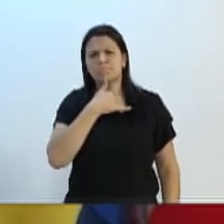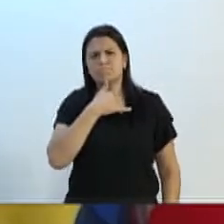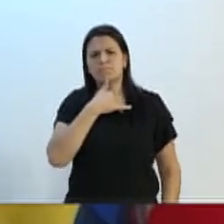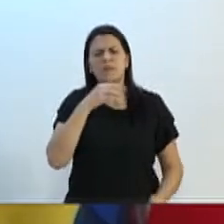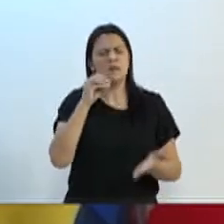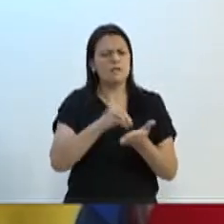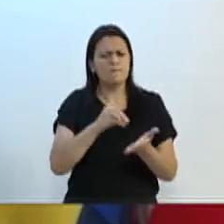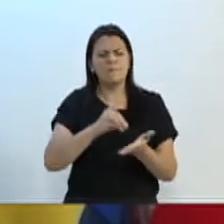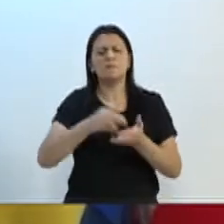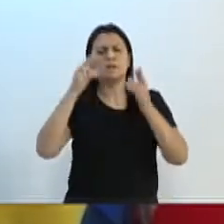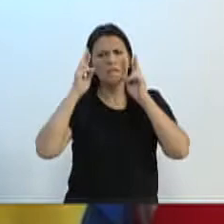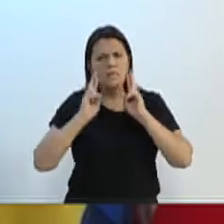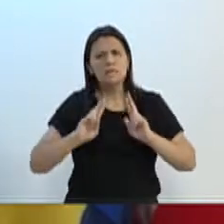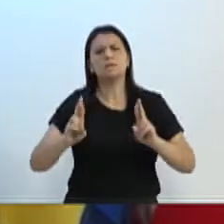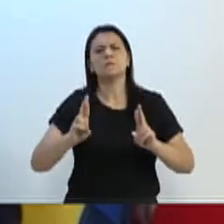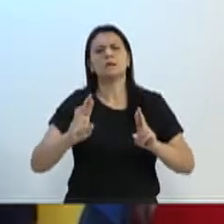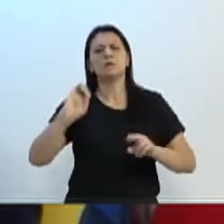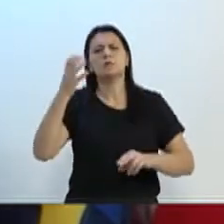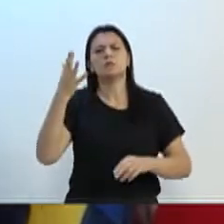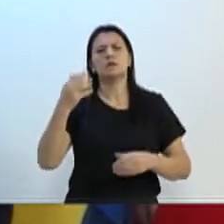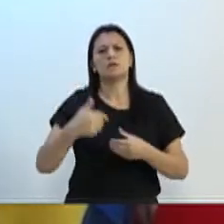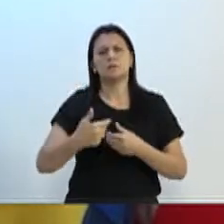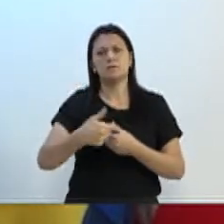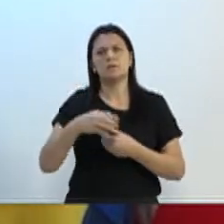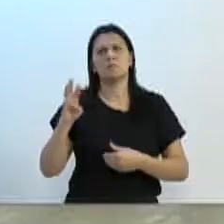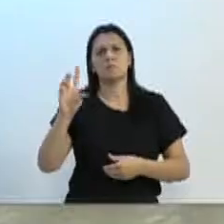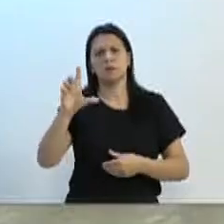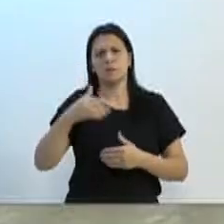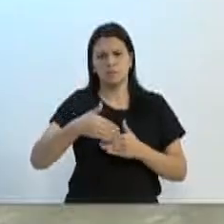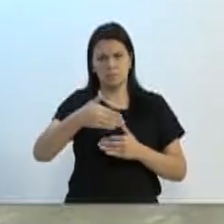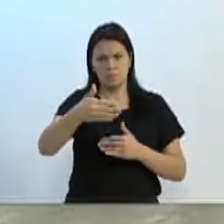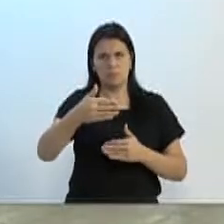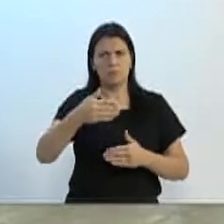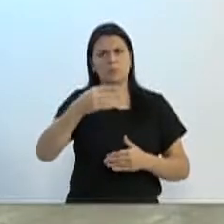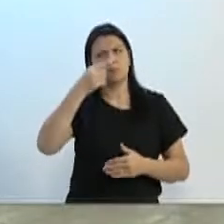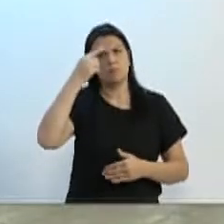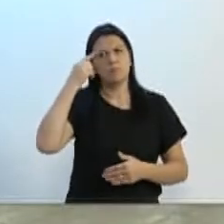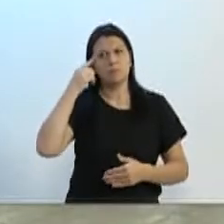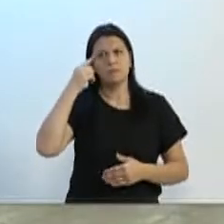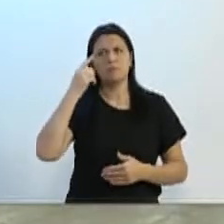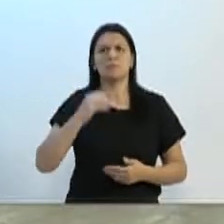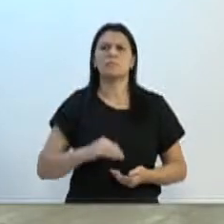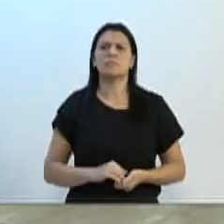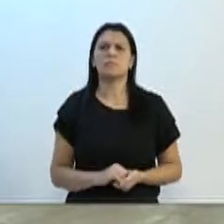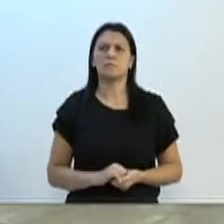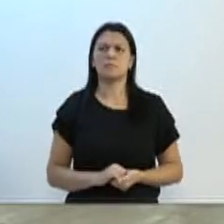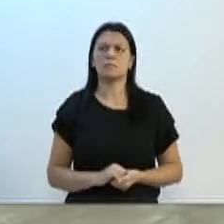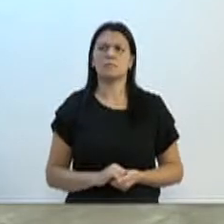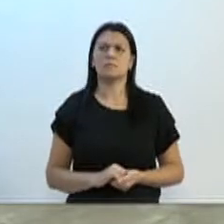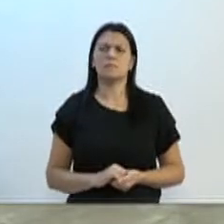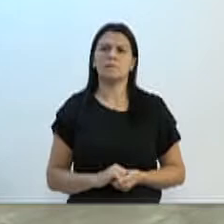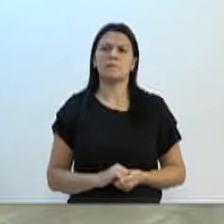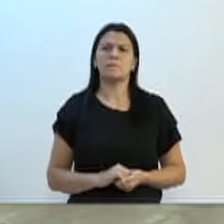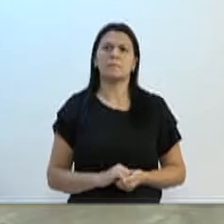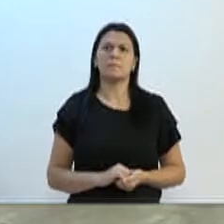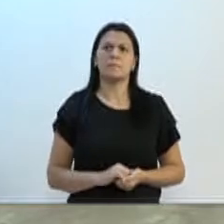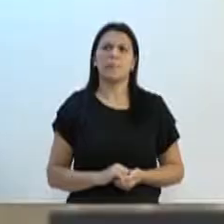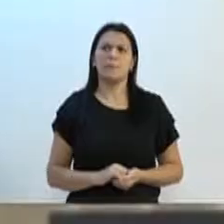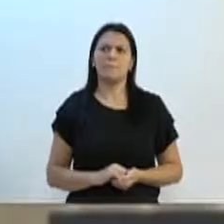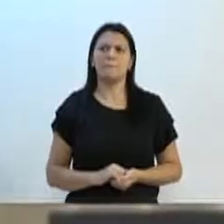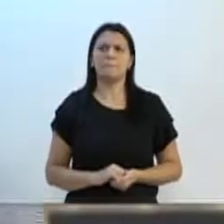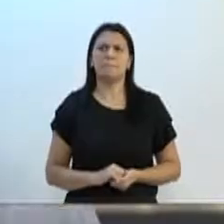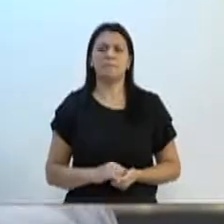que aconteceram na nossa cidade. Vereador Ito, com certeza uma parte. Com autorização do vereador, concedo uma parte ao vereador Ito. Vereador